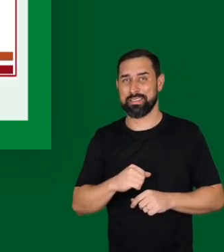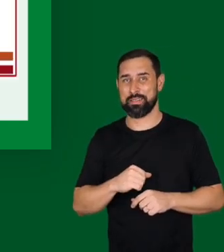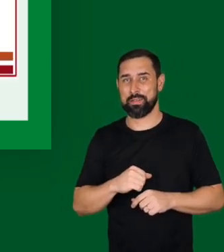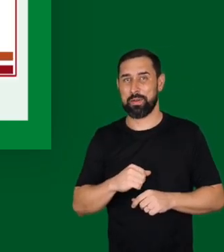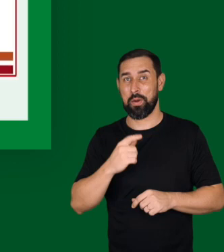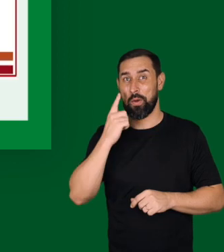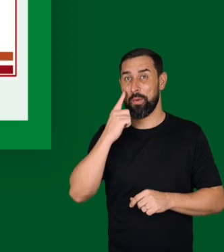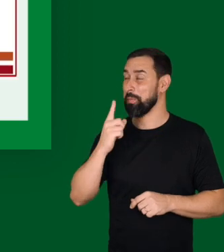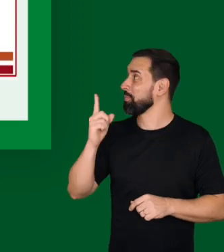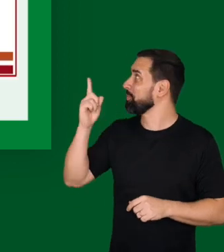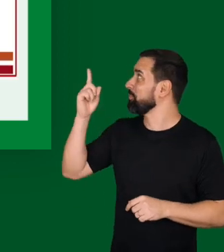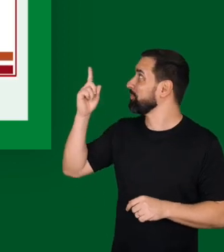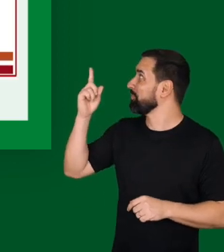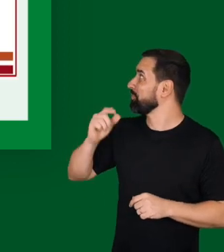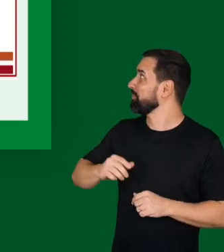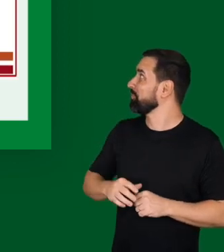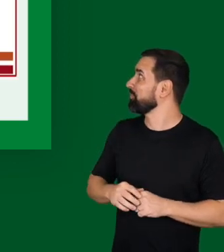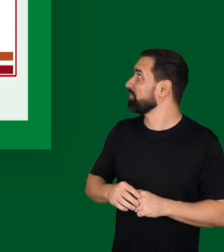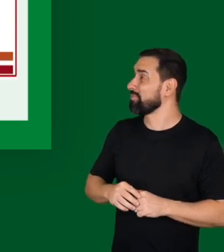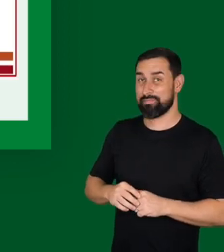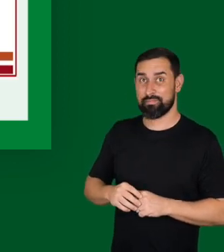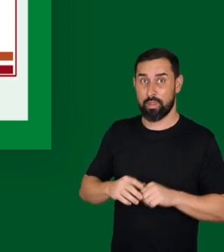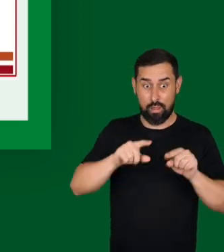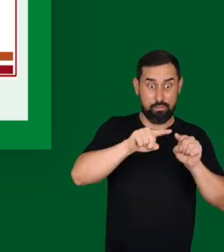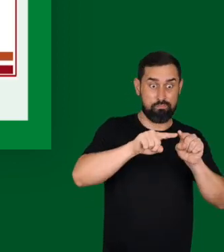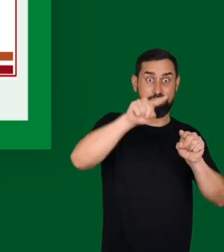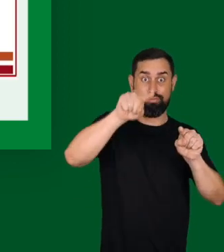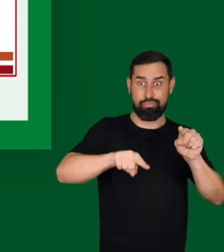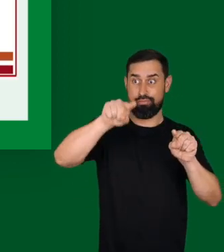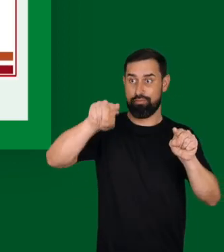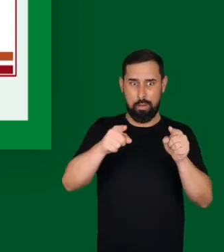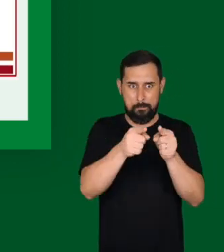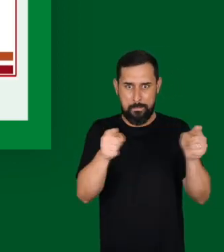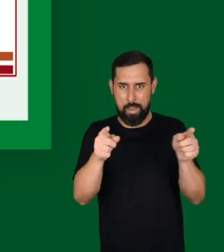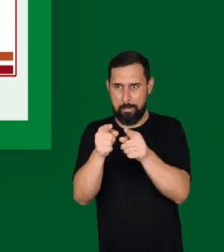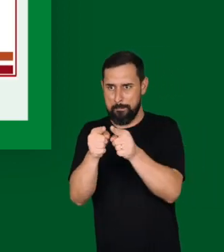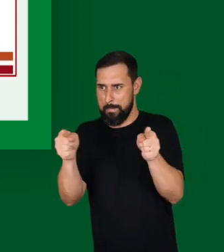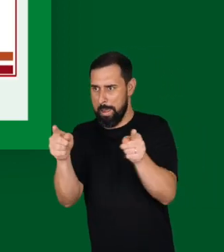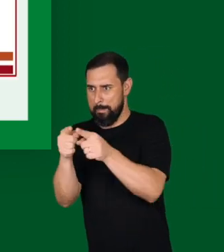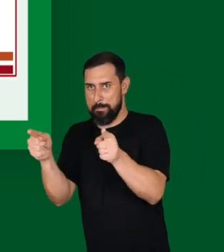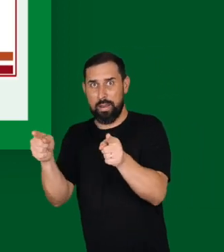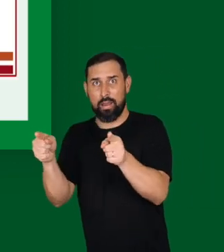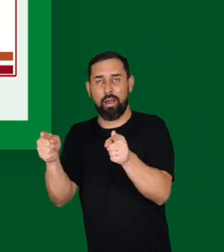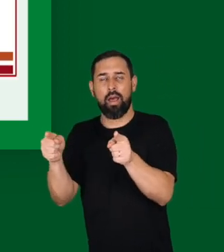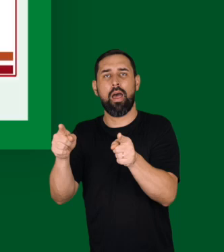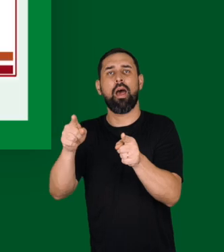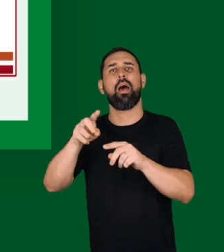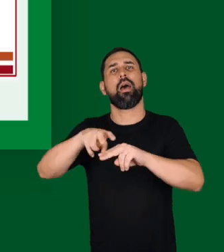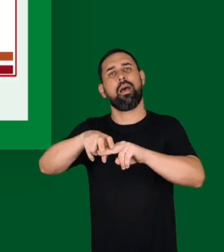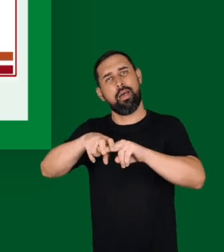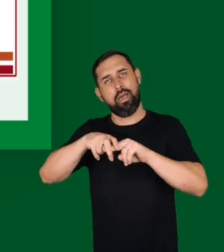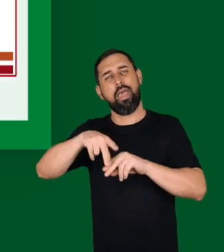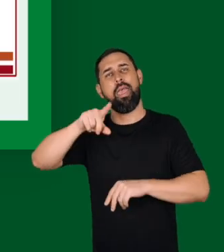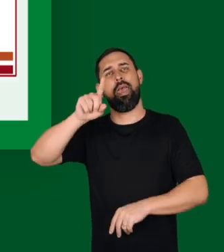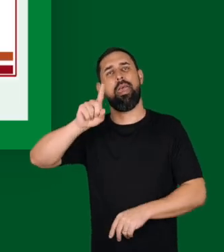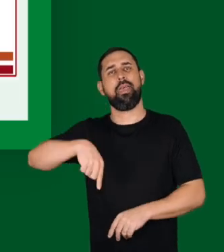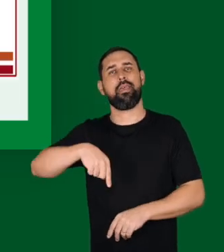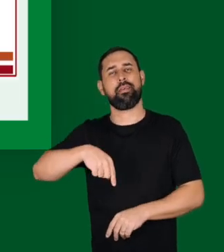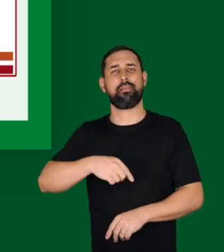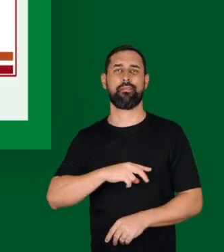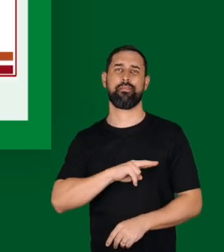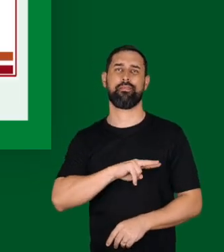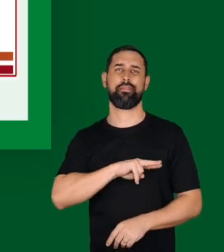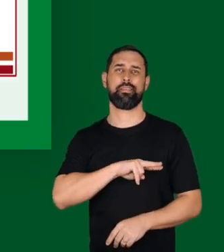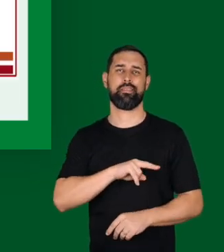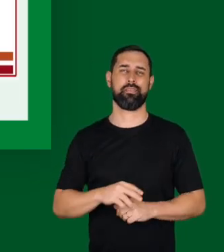que acontece? Quando você tem um ritmo alargado, como esse aqui do slide, você vai dizer, em princípio, esse ritmo alargado ele